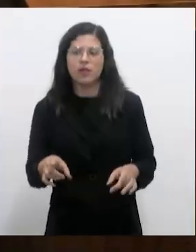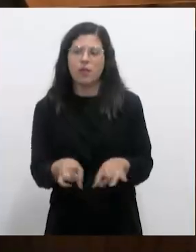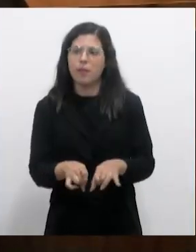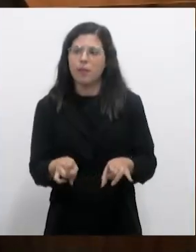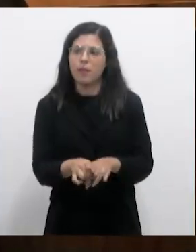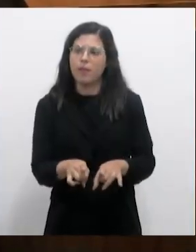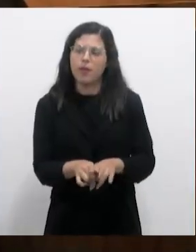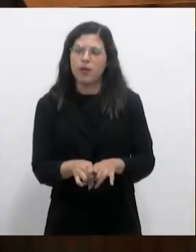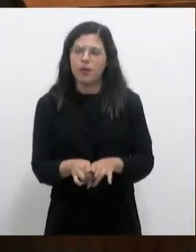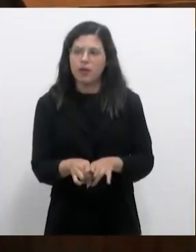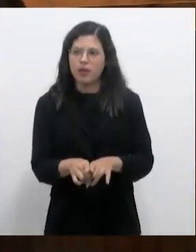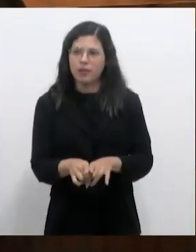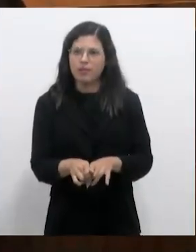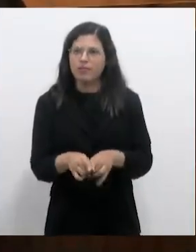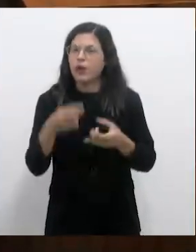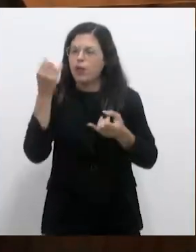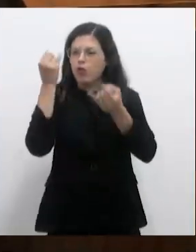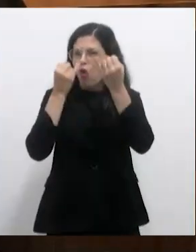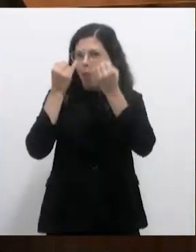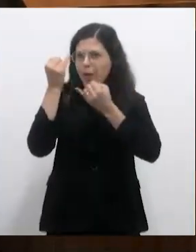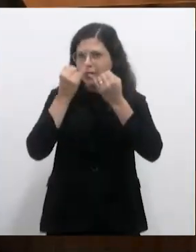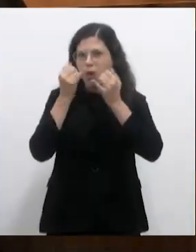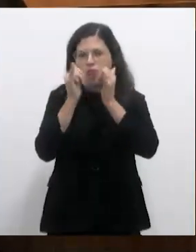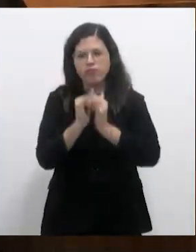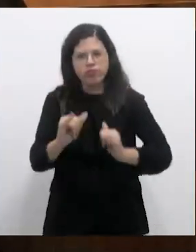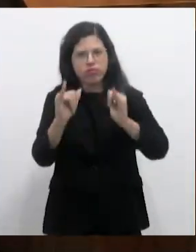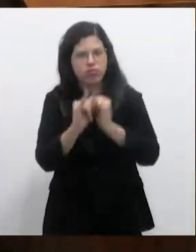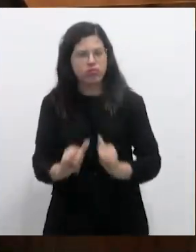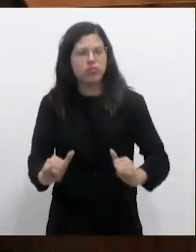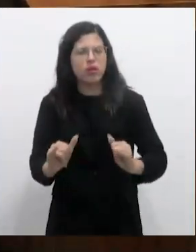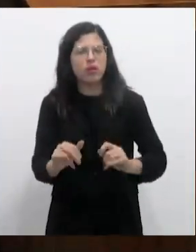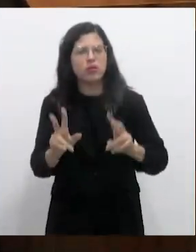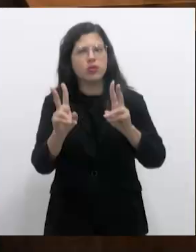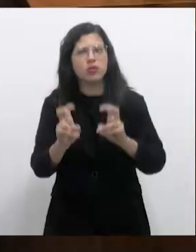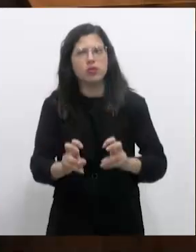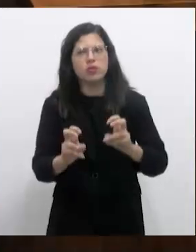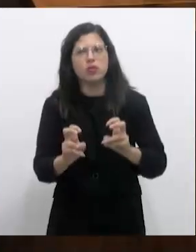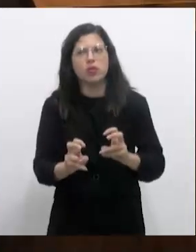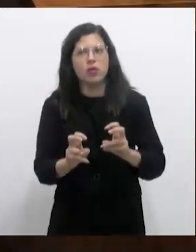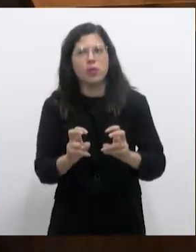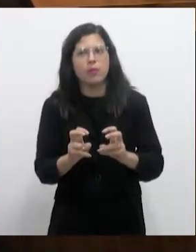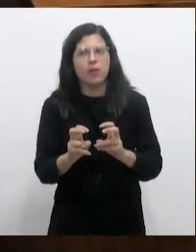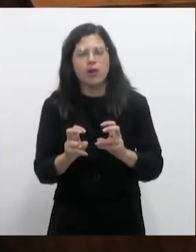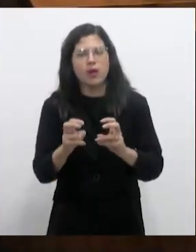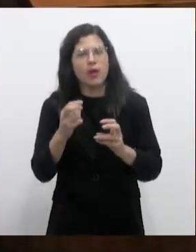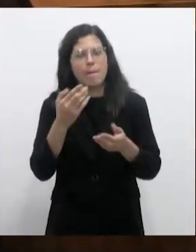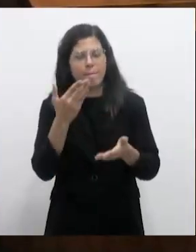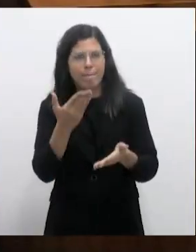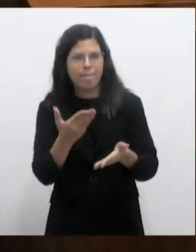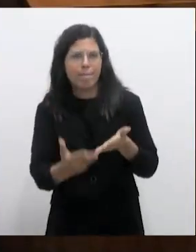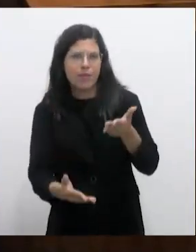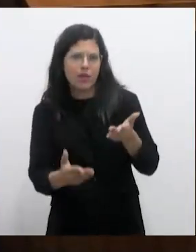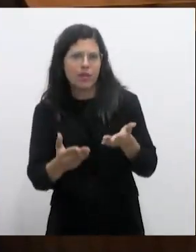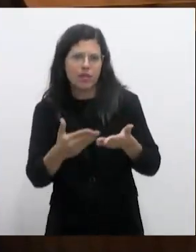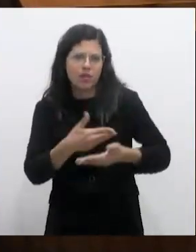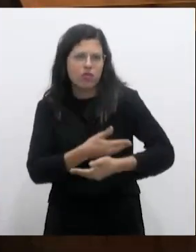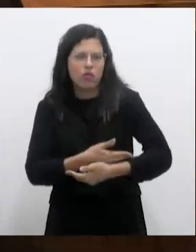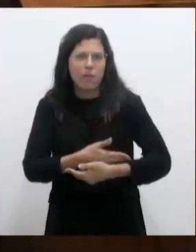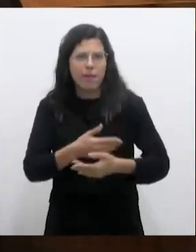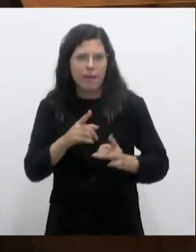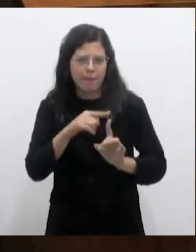trazendo informações sobre a sensibilização com relação à perda gestacional